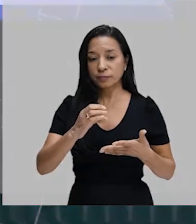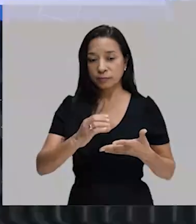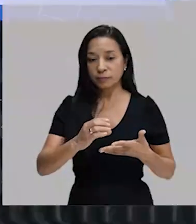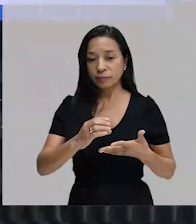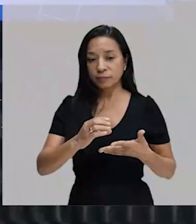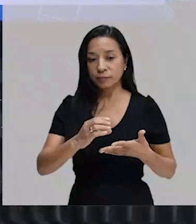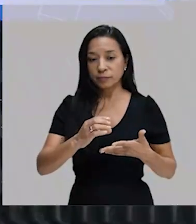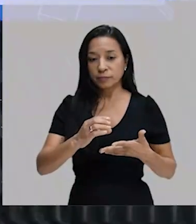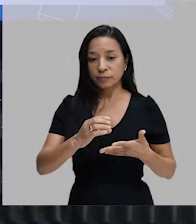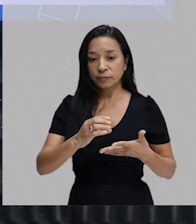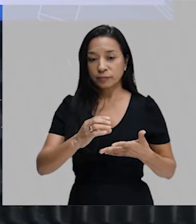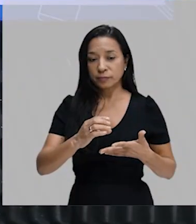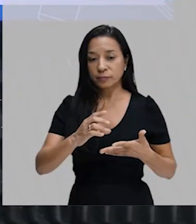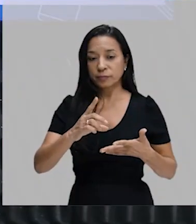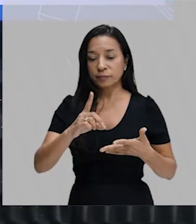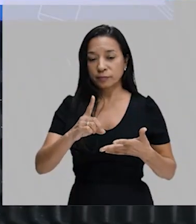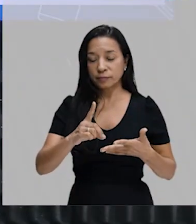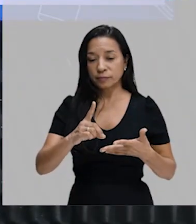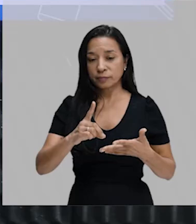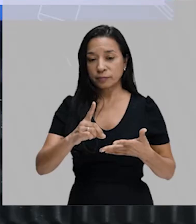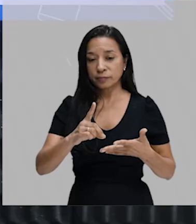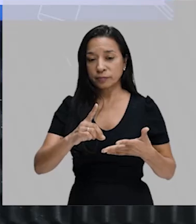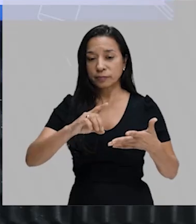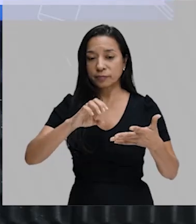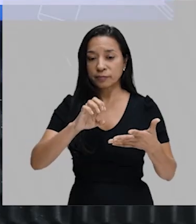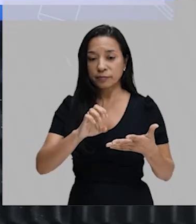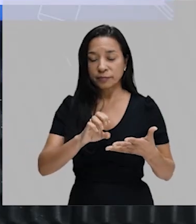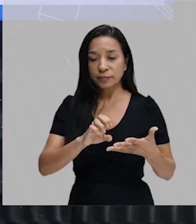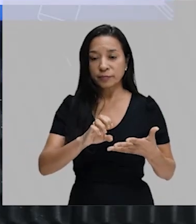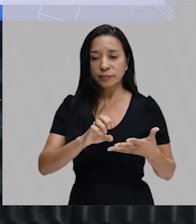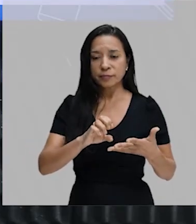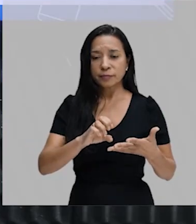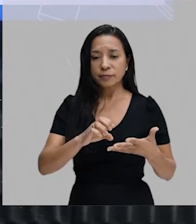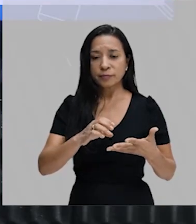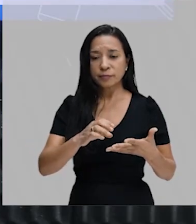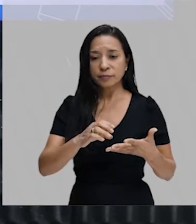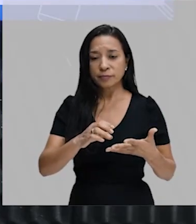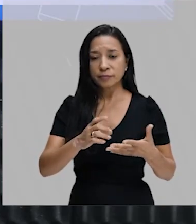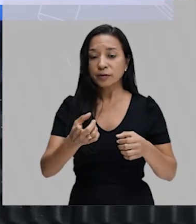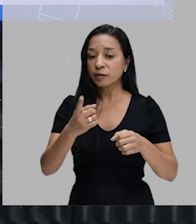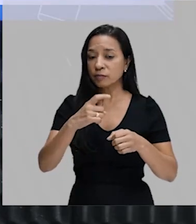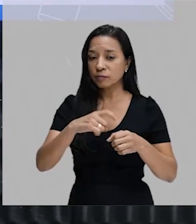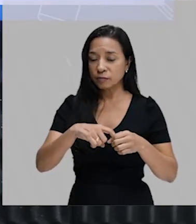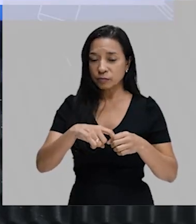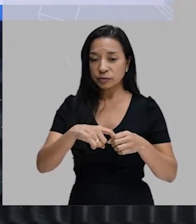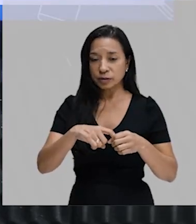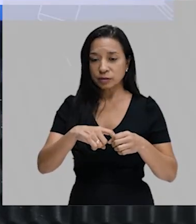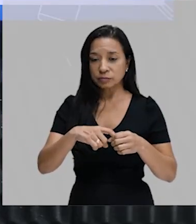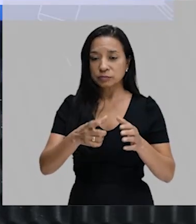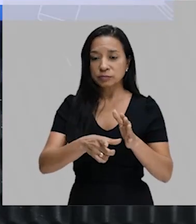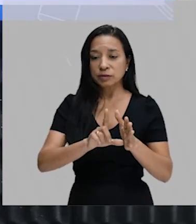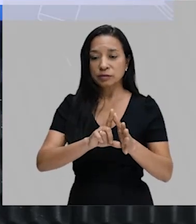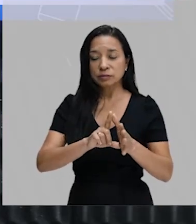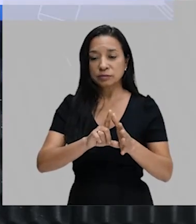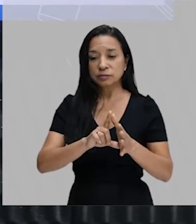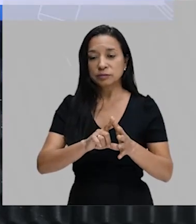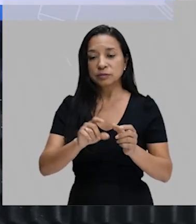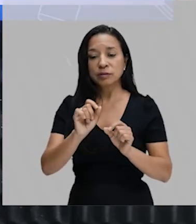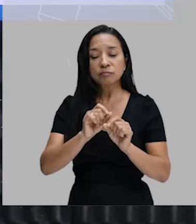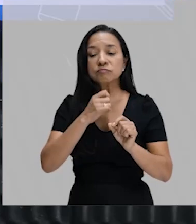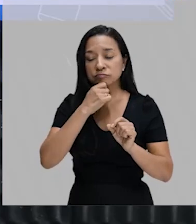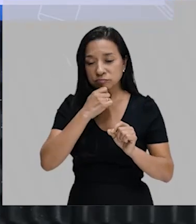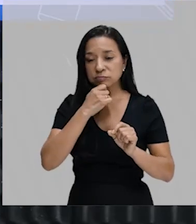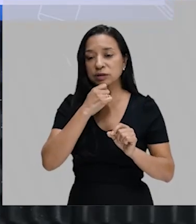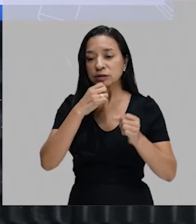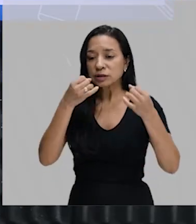del subjuntivo, presente del indicativo. Vou voltar lá no slide anterior, tá? Porque eu ainda